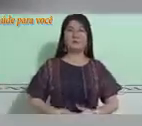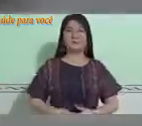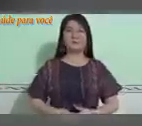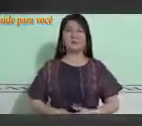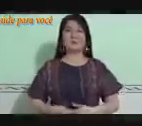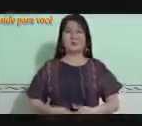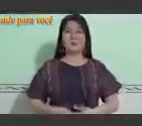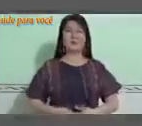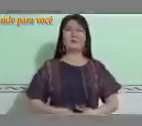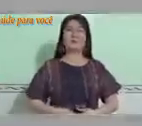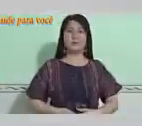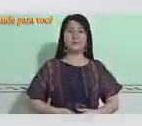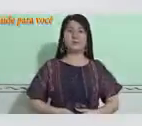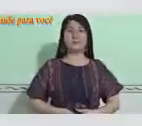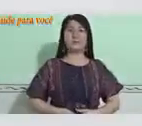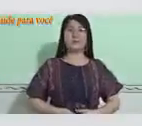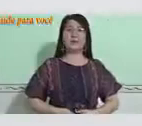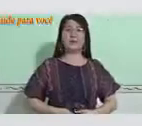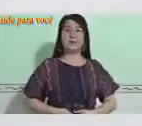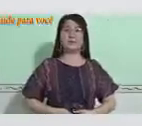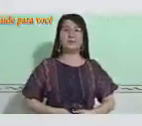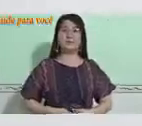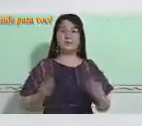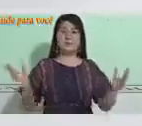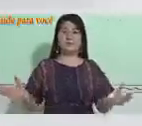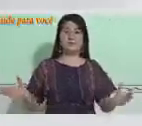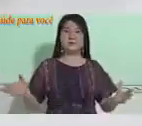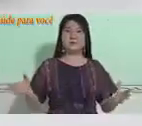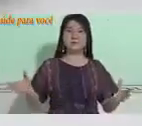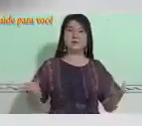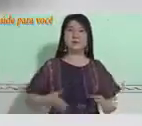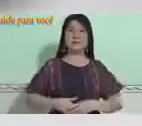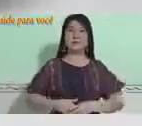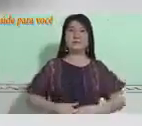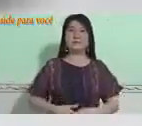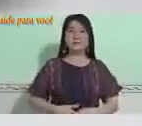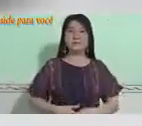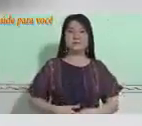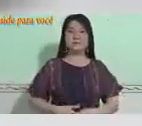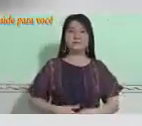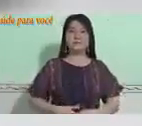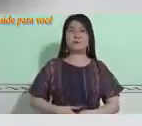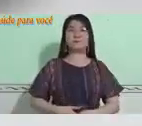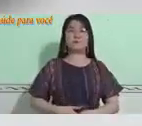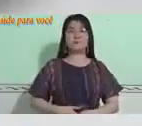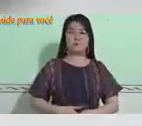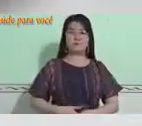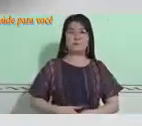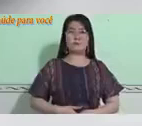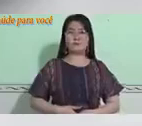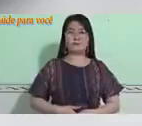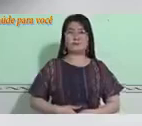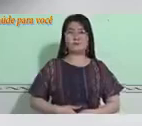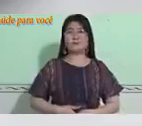gordura, presença de estruturas ovais de gordura, cilindros formados por células de gordura e cristais de